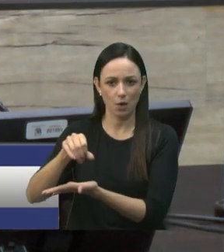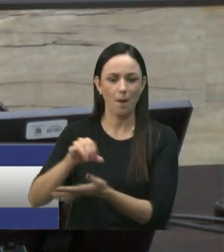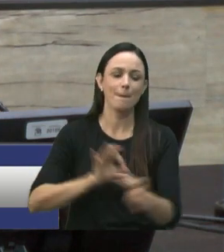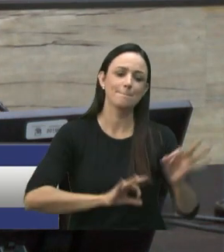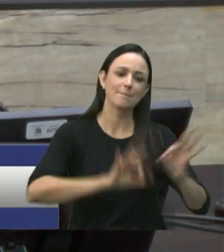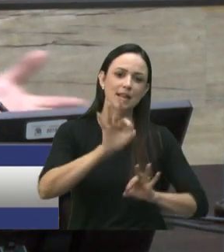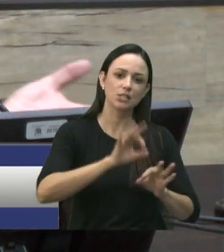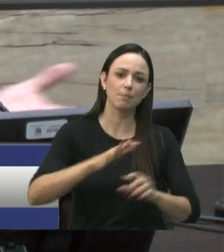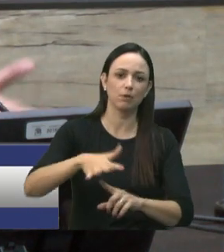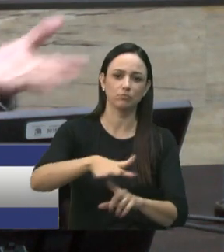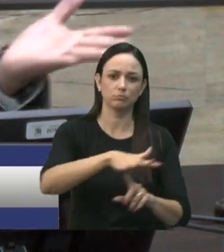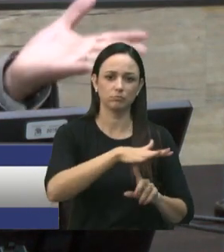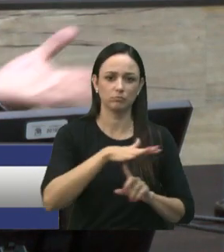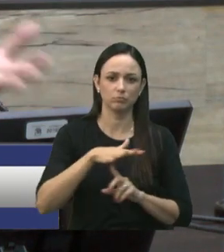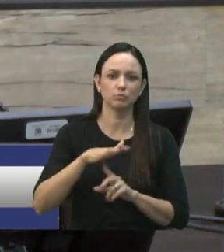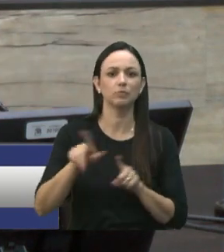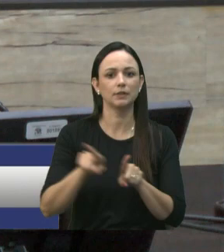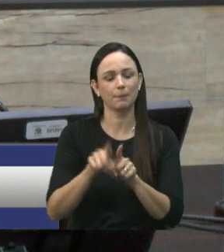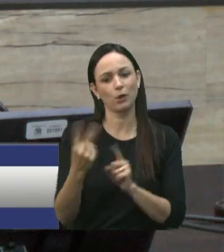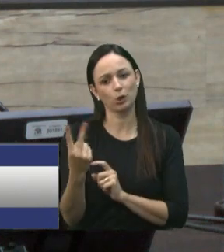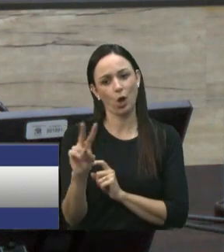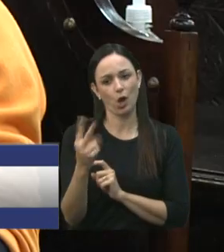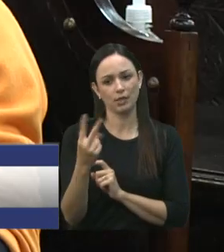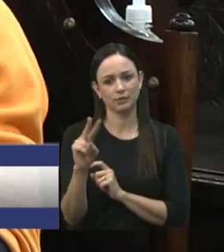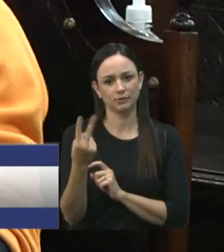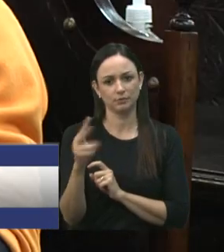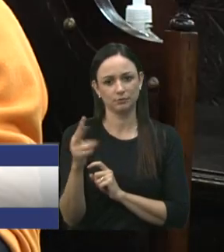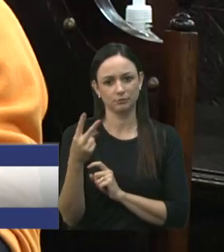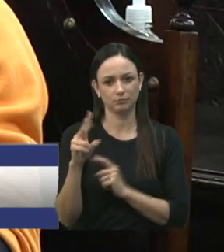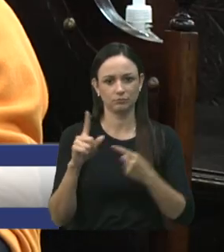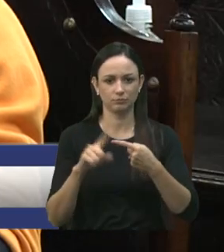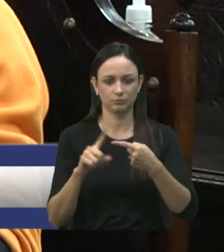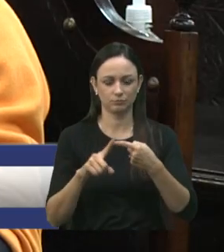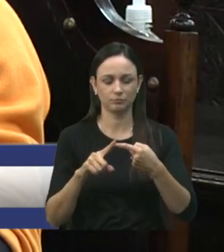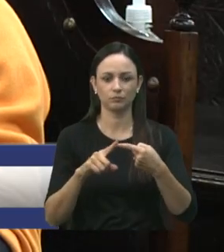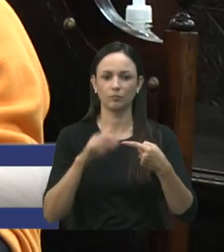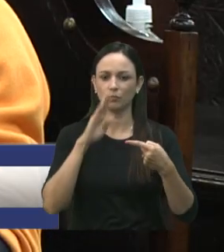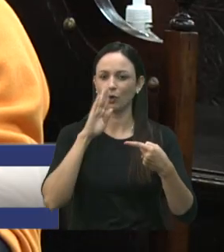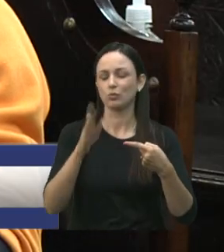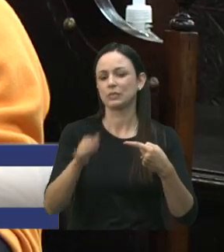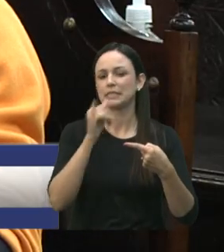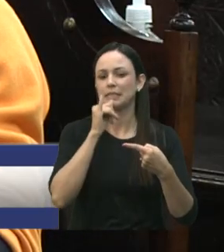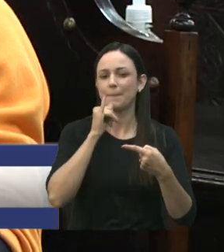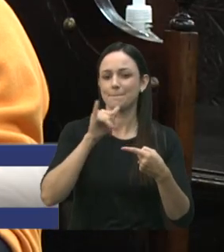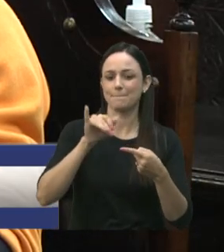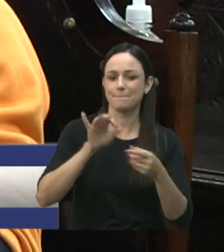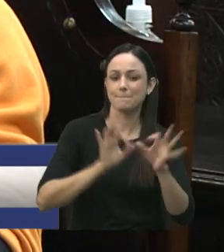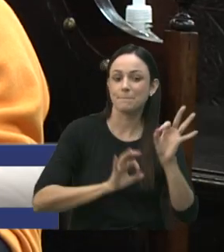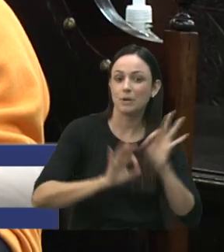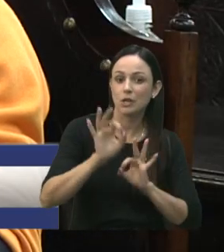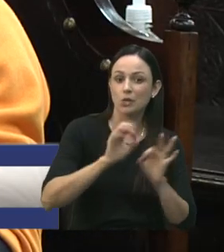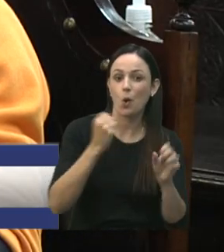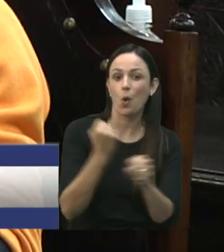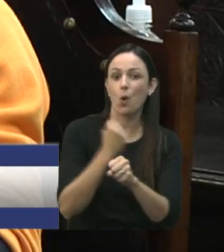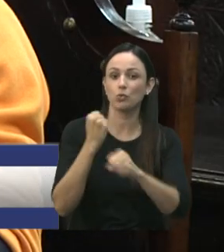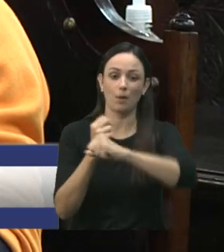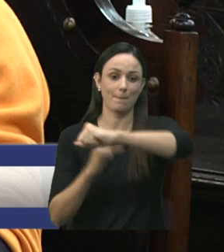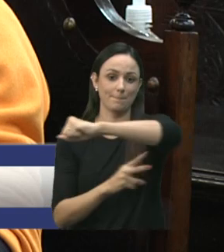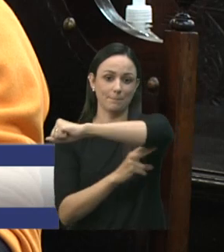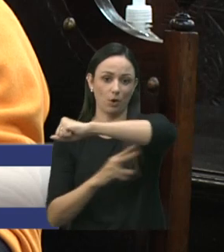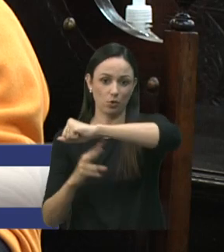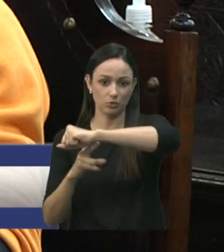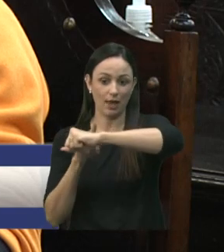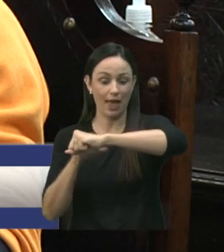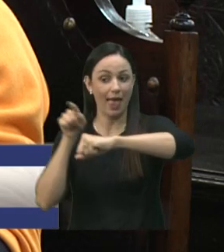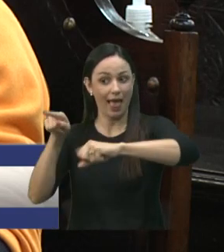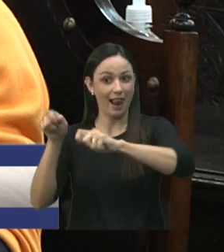urbanístico. Ela também ocupa. Se ela for envolvida diretamente a um planejamento, vamos construir uma ponte, e ela vai